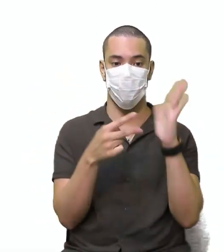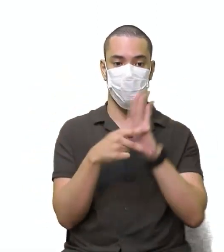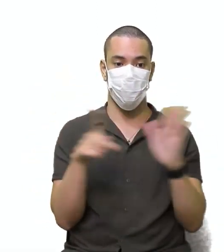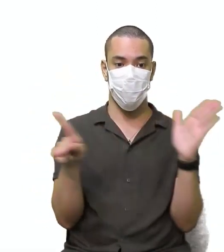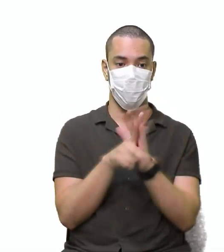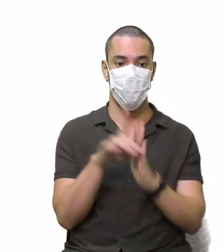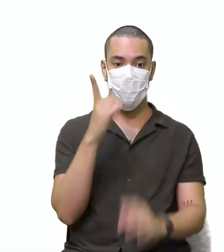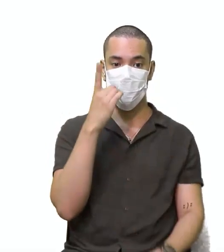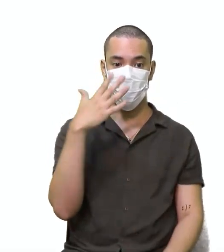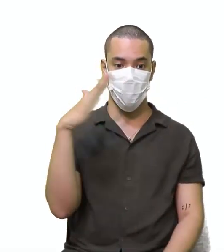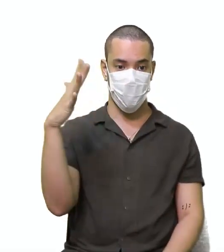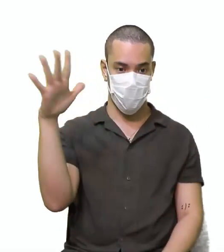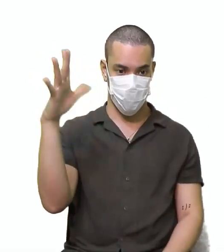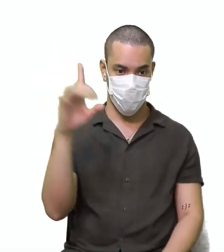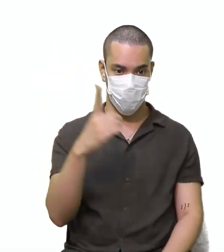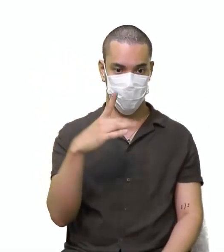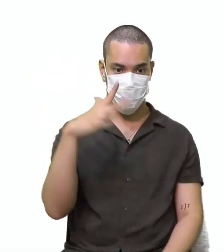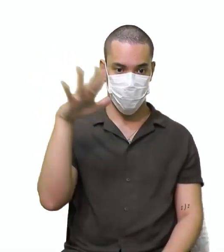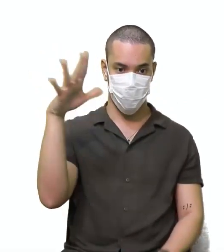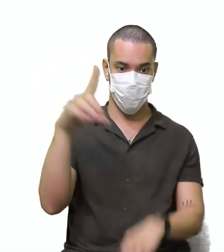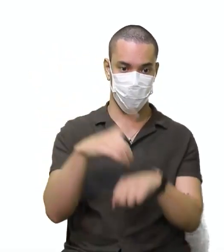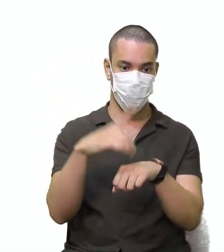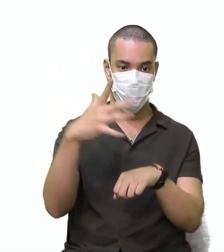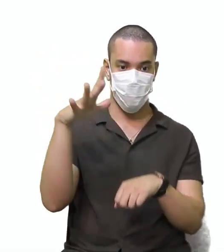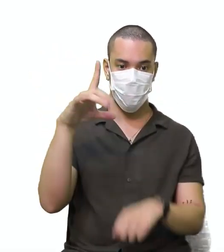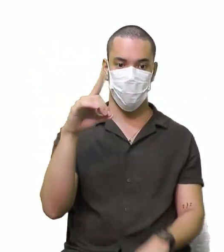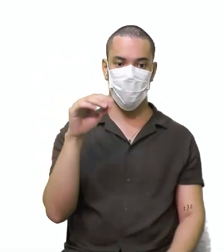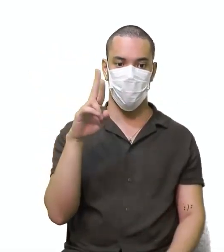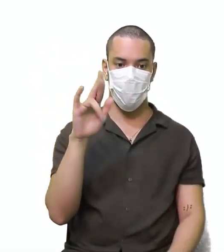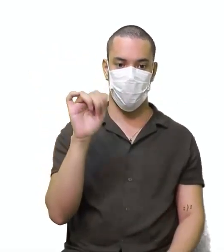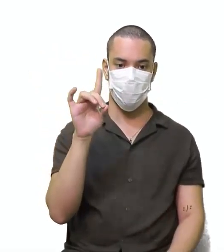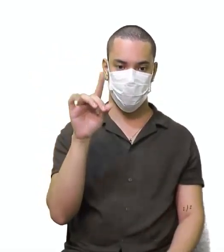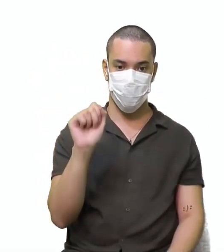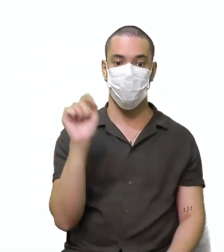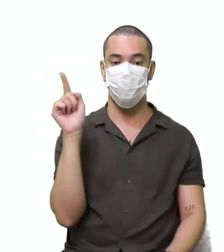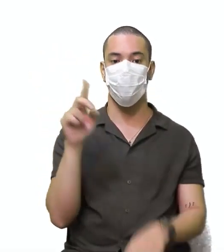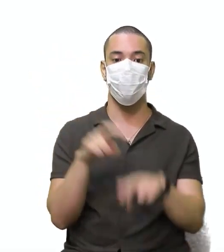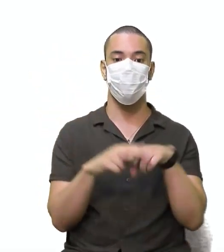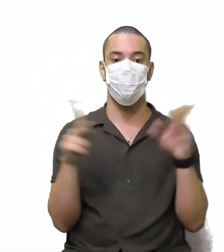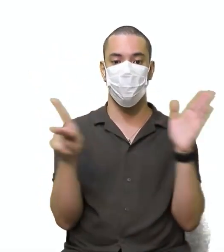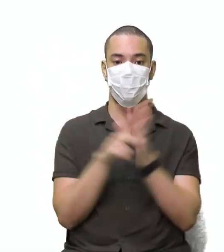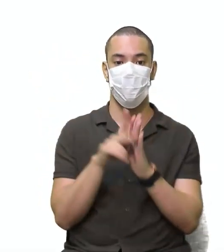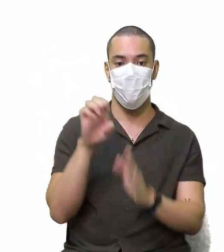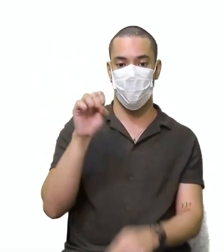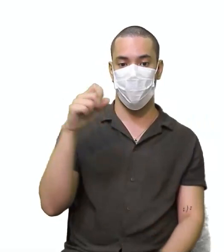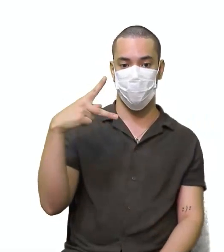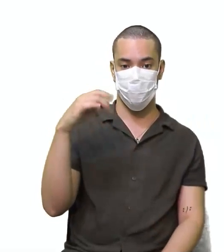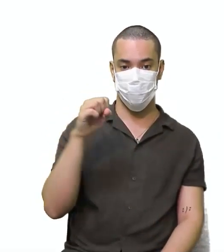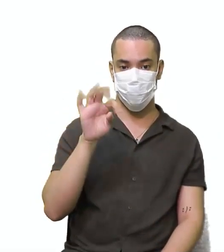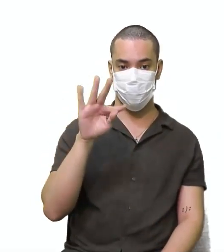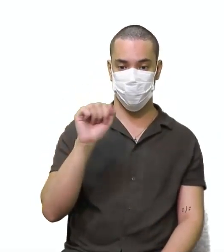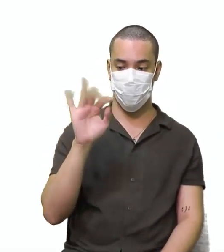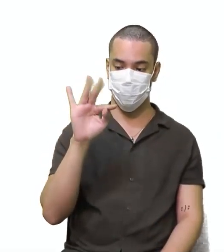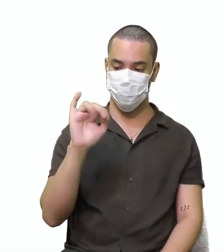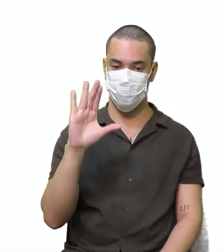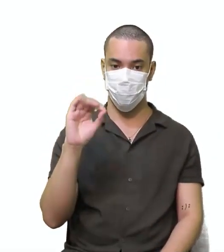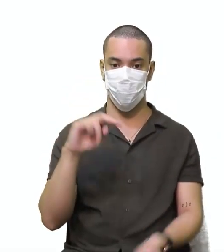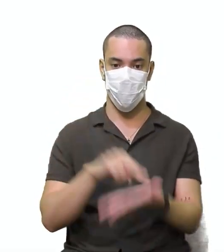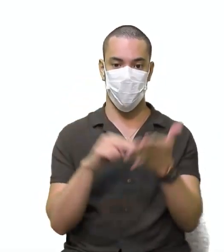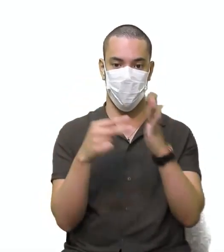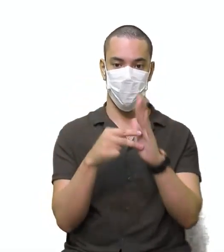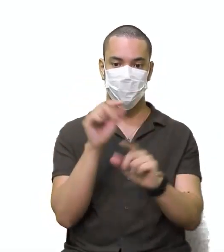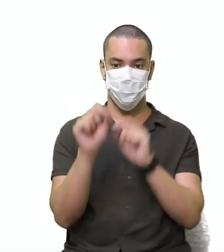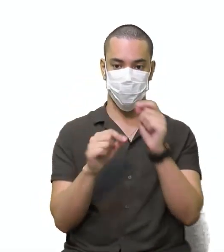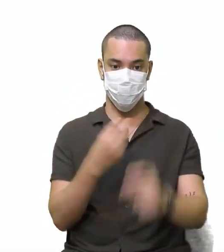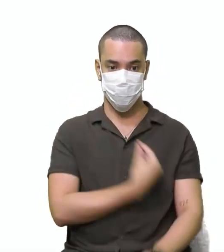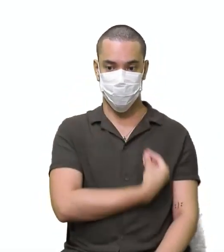dourada, tá? Cor dourada. E esses genes são epistáticos, ou seja, a frequência dele, a presença